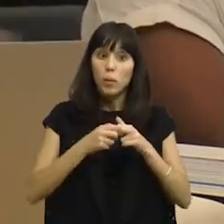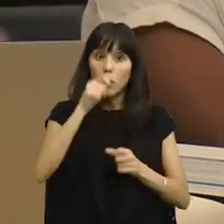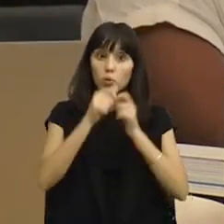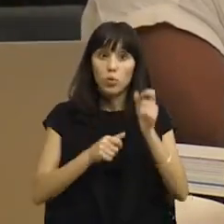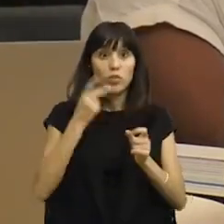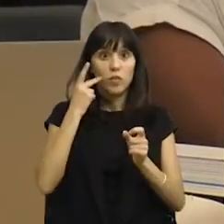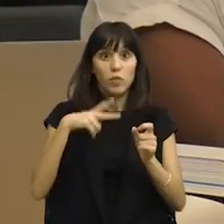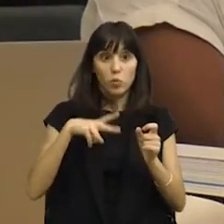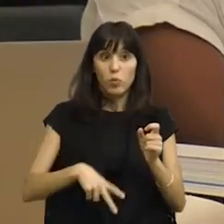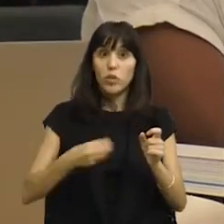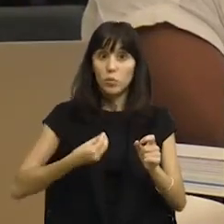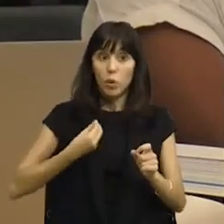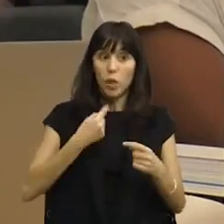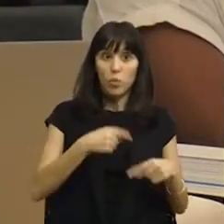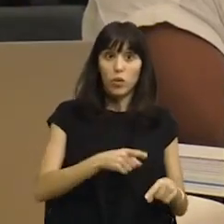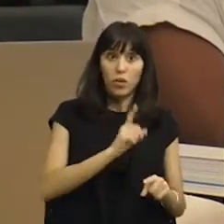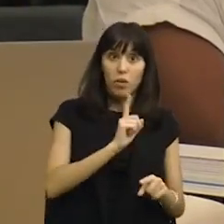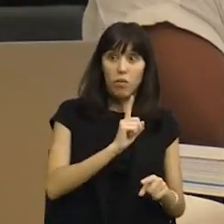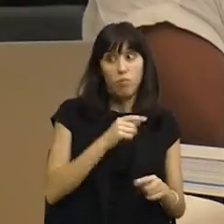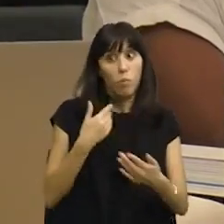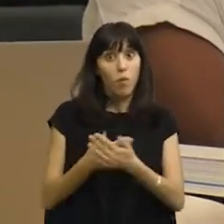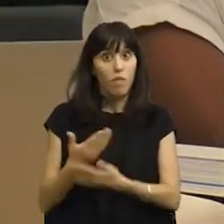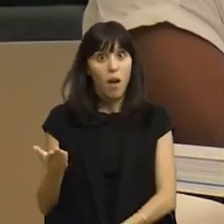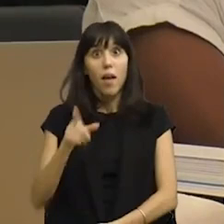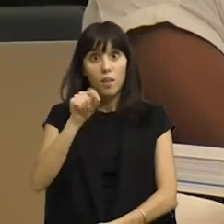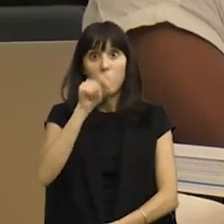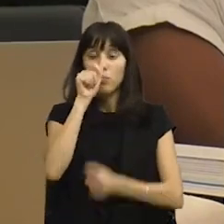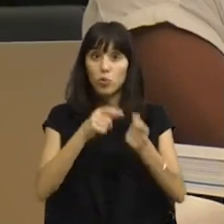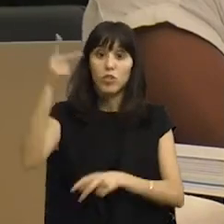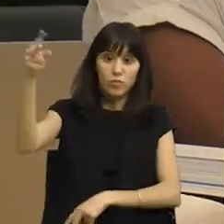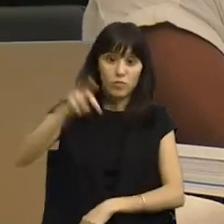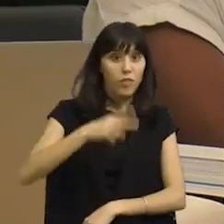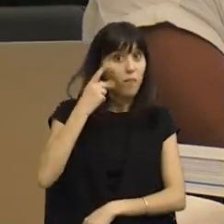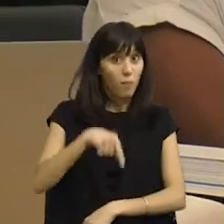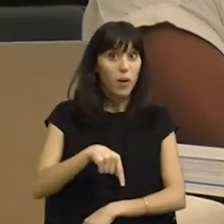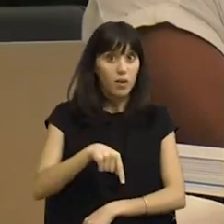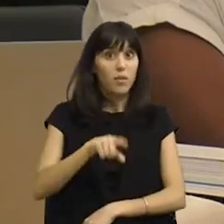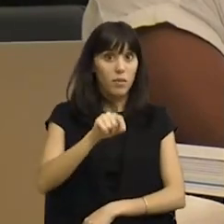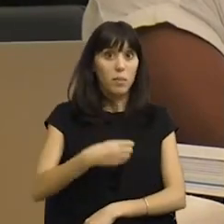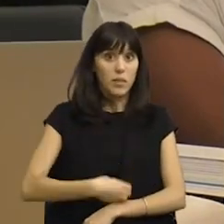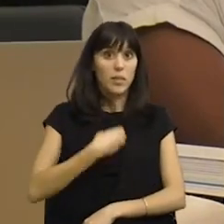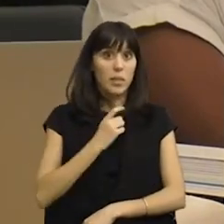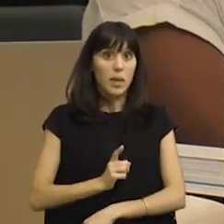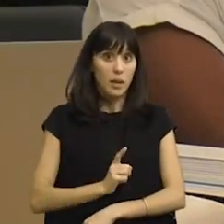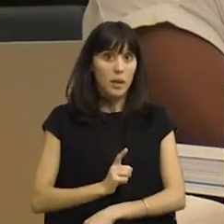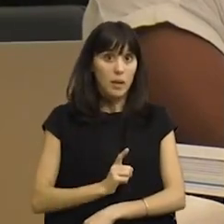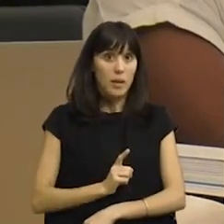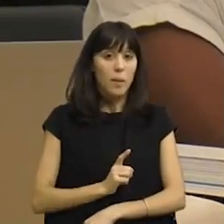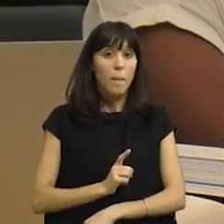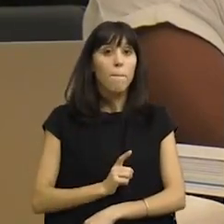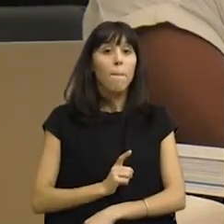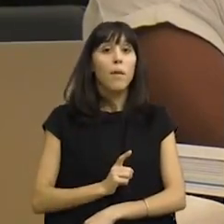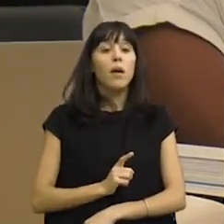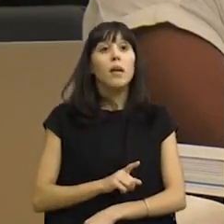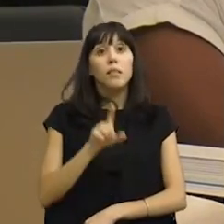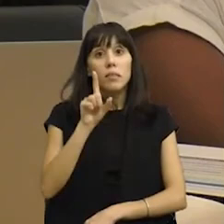população portuguesa e de Lisboa preocupada, é também a população nómada. E depois, no que diz respeito ao diagnóstico,